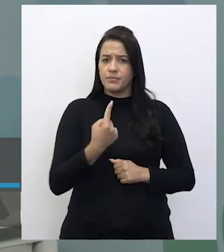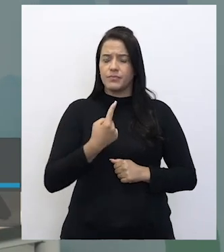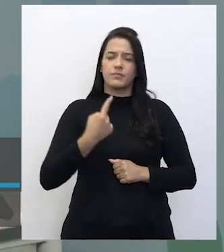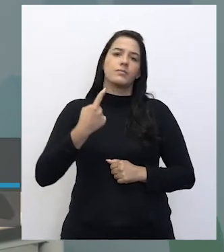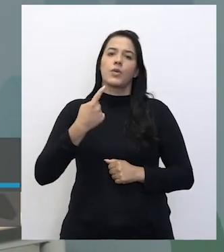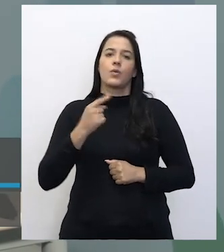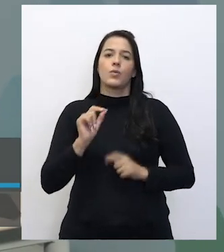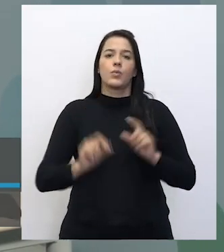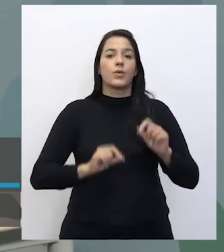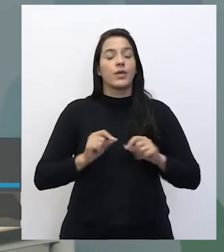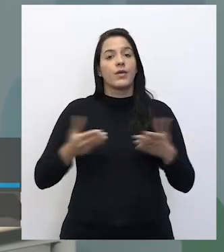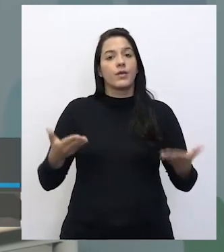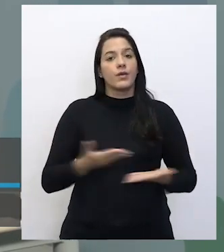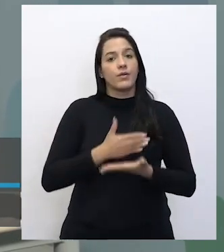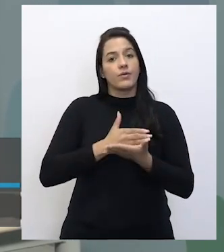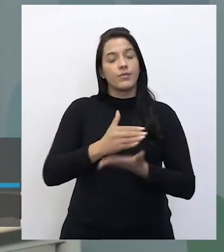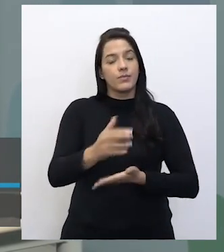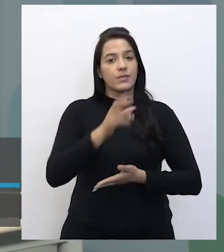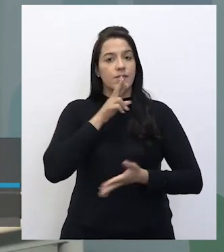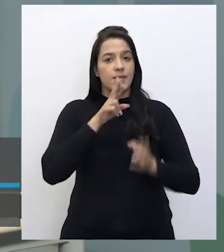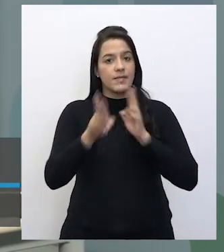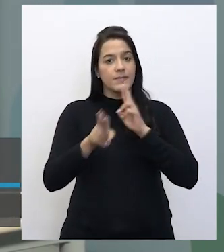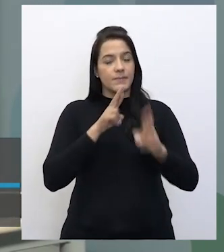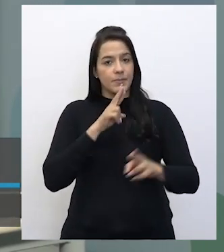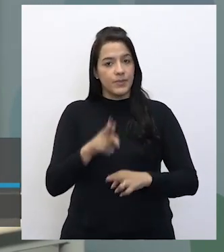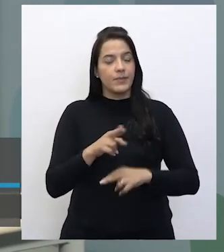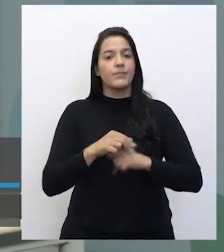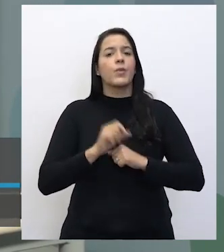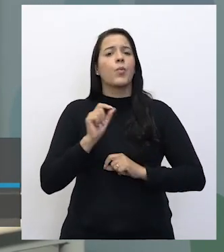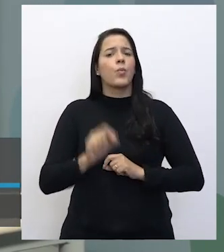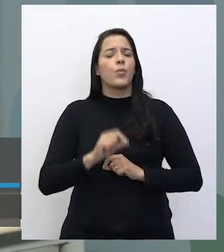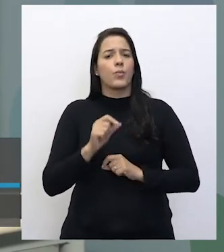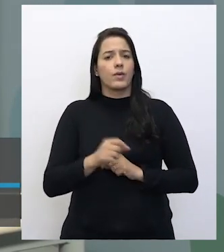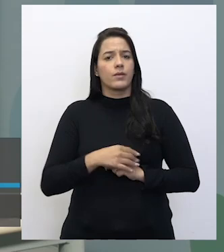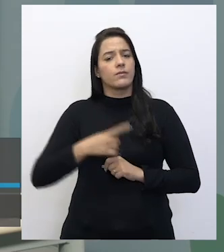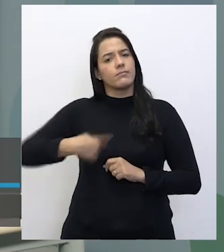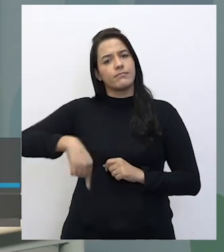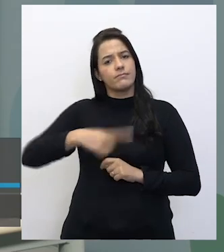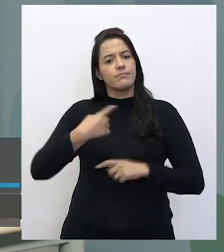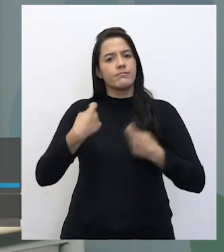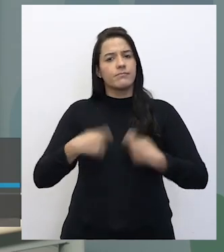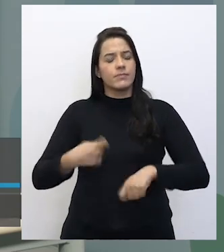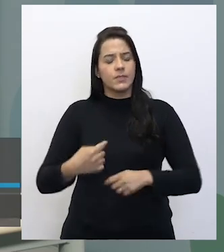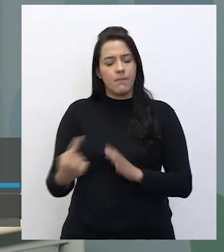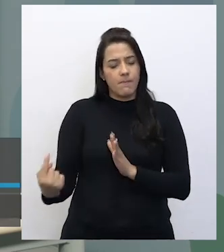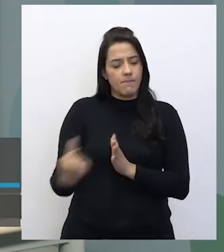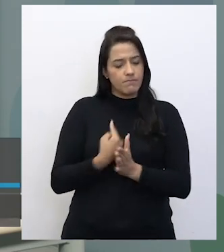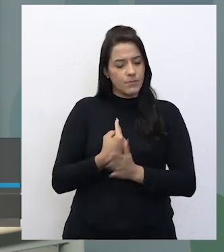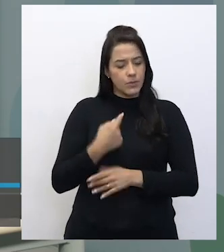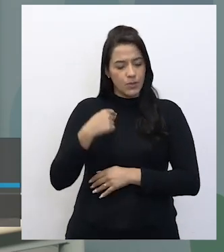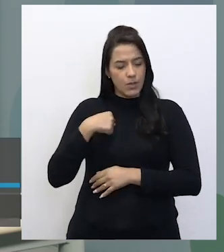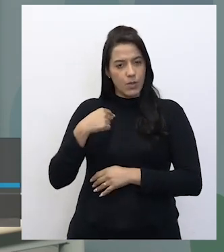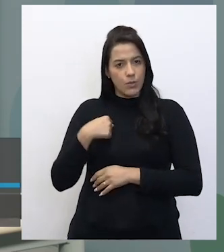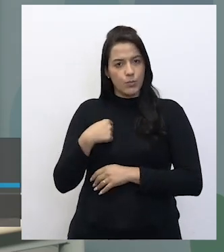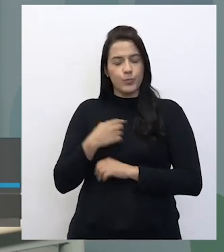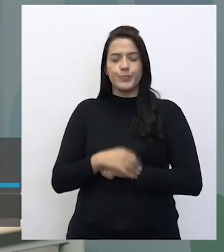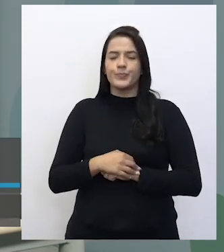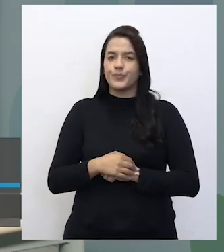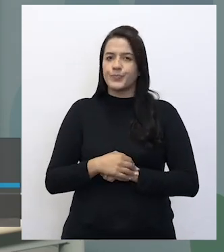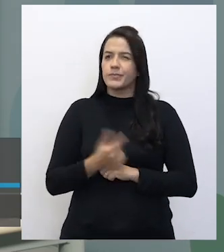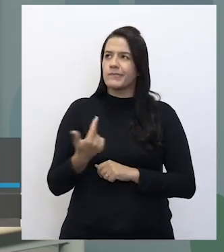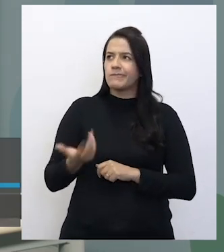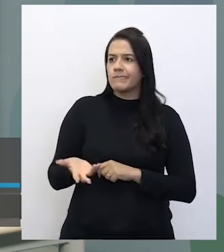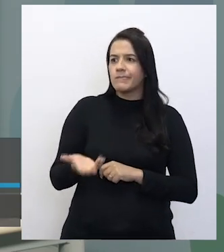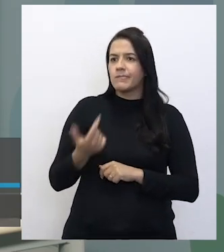então, a responder a essa pergunta, a esta questão, a gente precisa, então, primeiro se perguntar o seguinte: